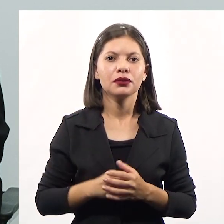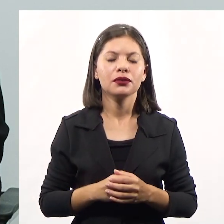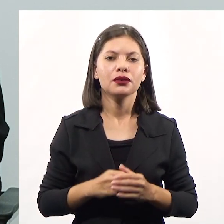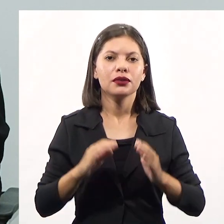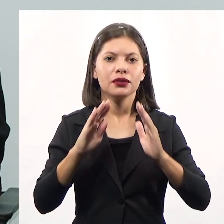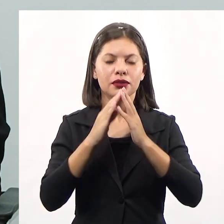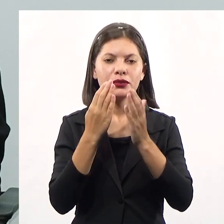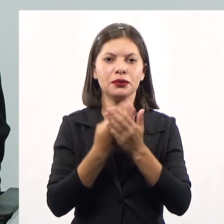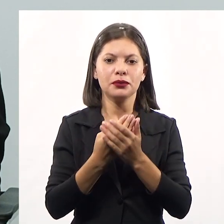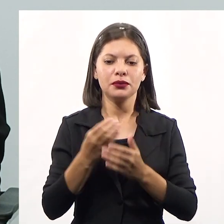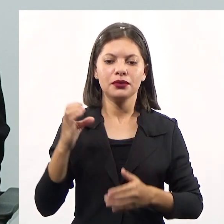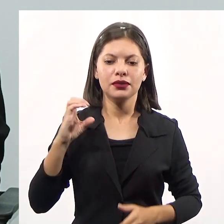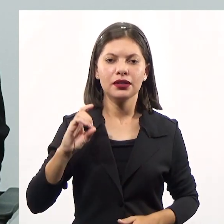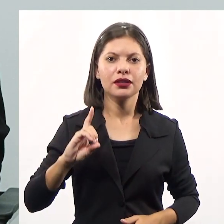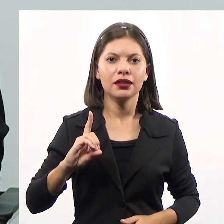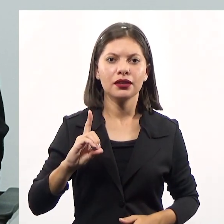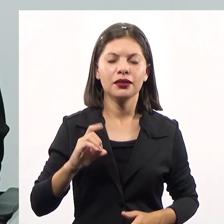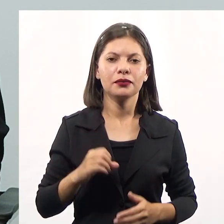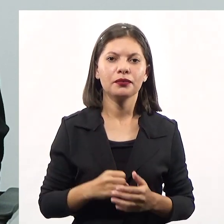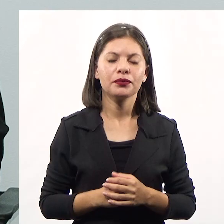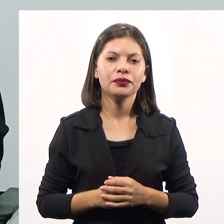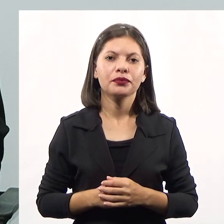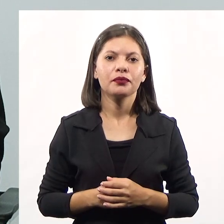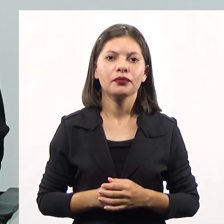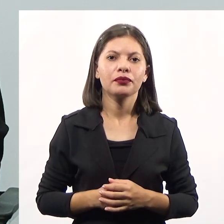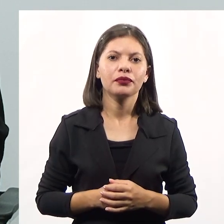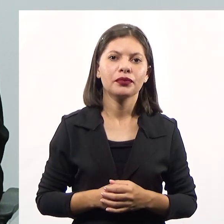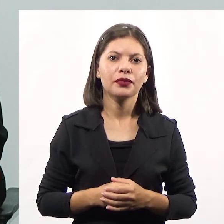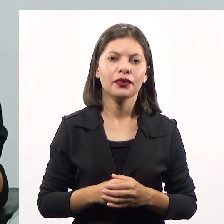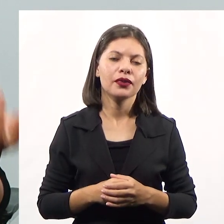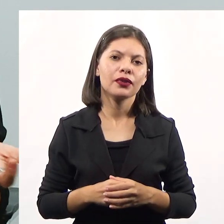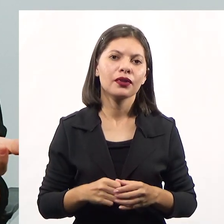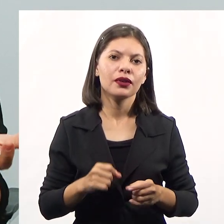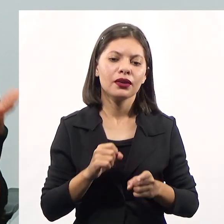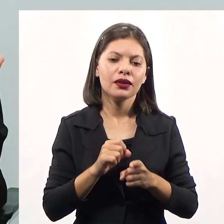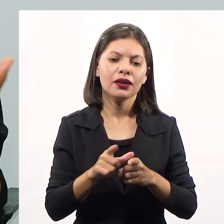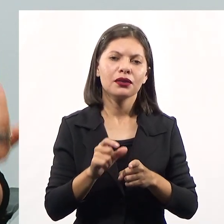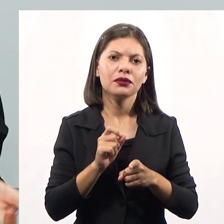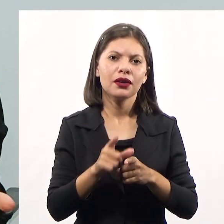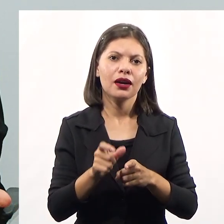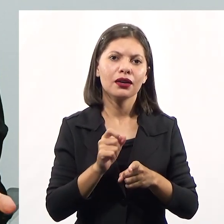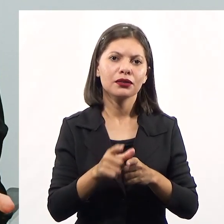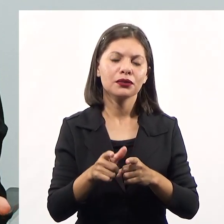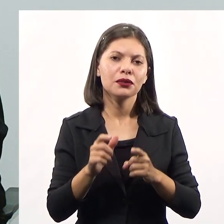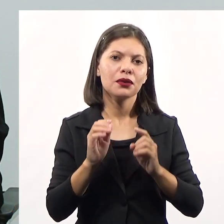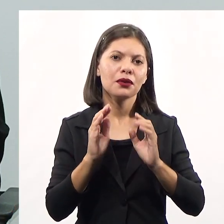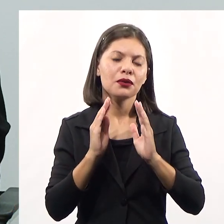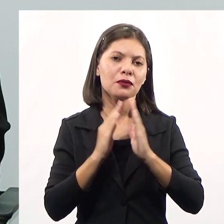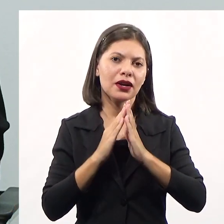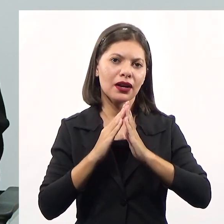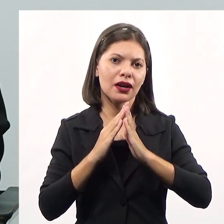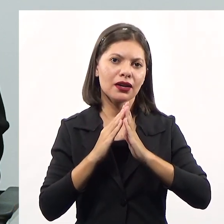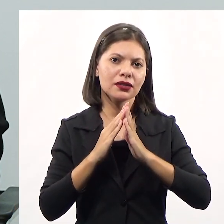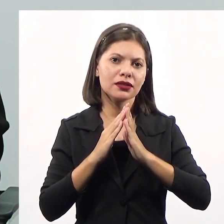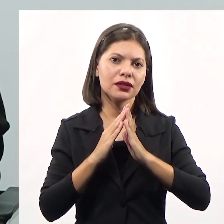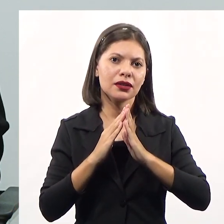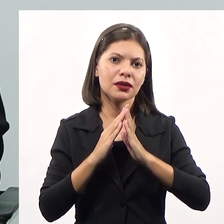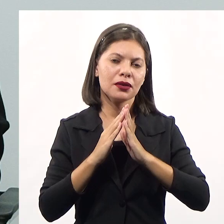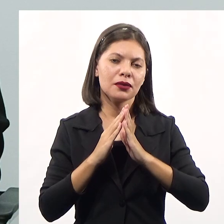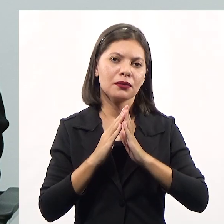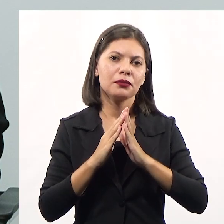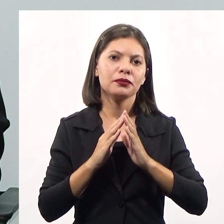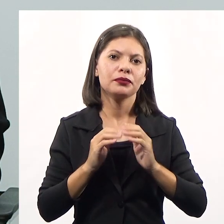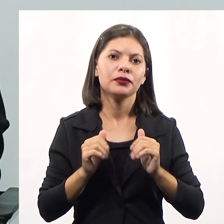também, quando vocês forem buscar a história, vocês vão perceber que foi alugada uma casa próxima à escola para abrigar,